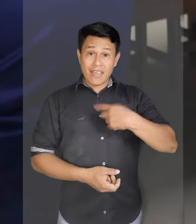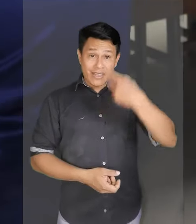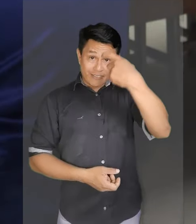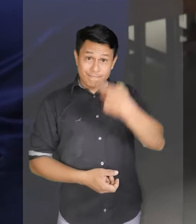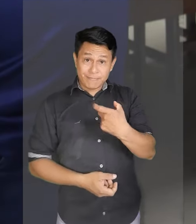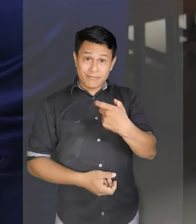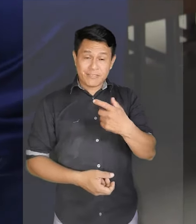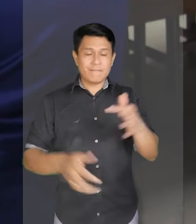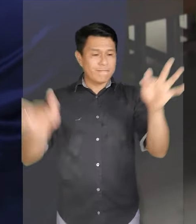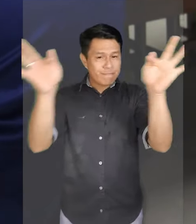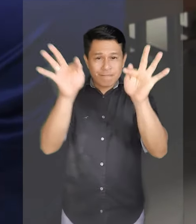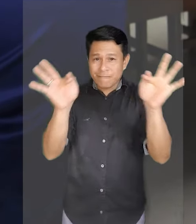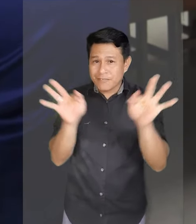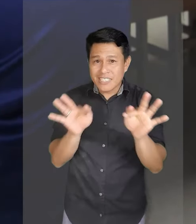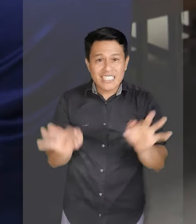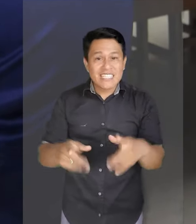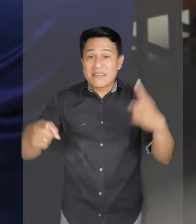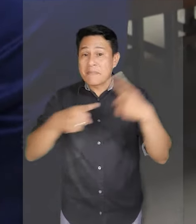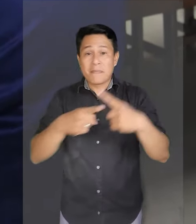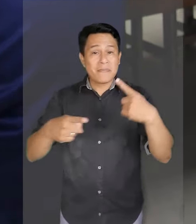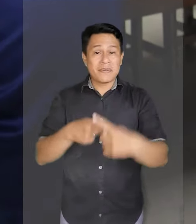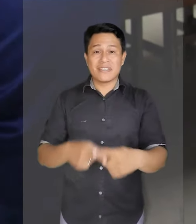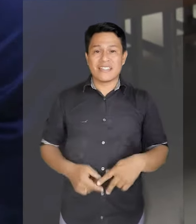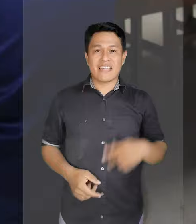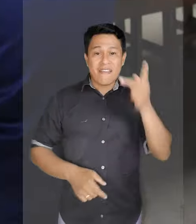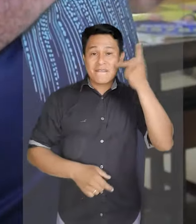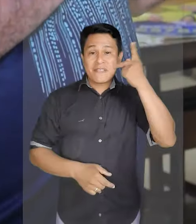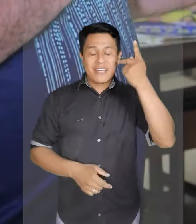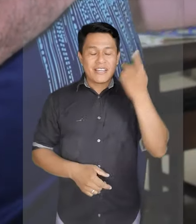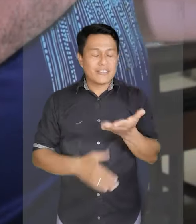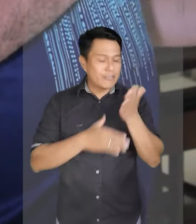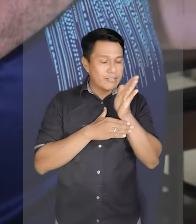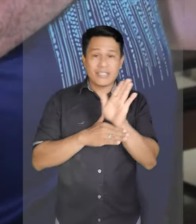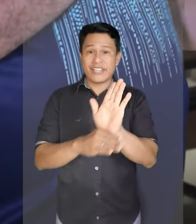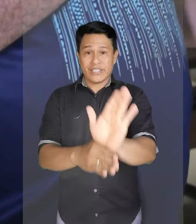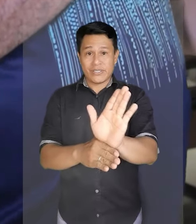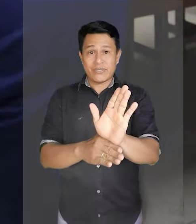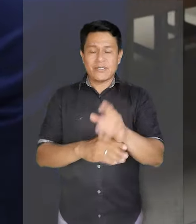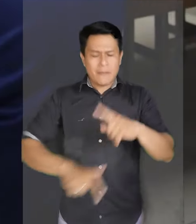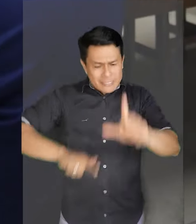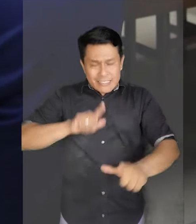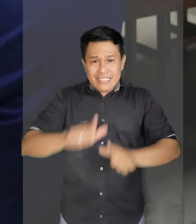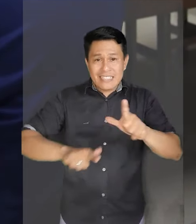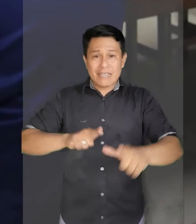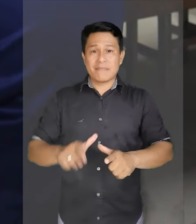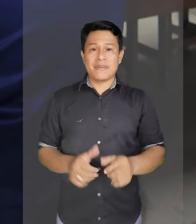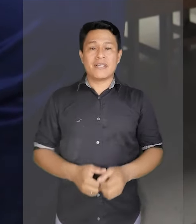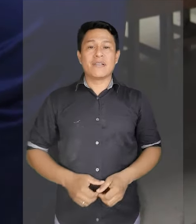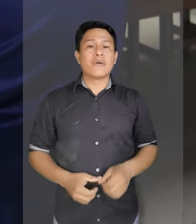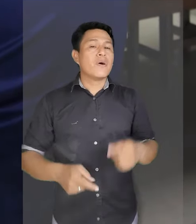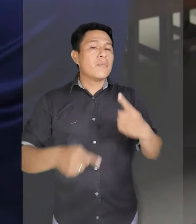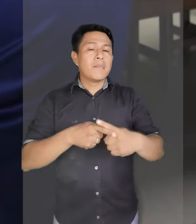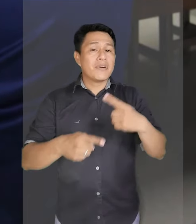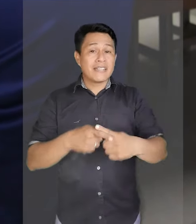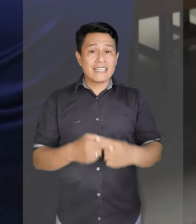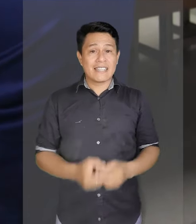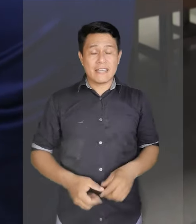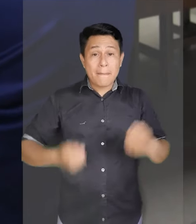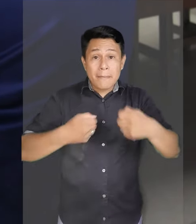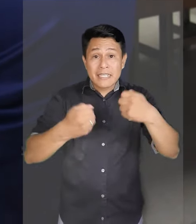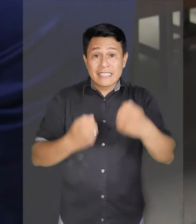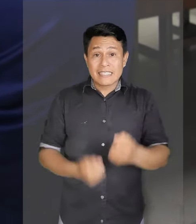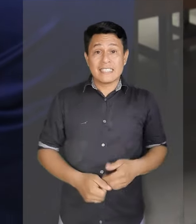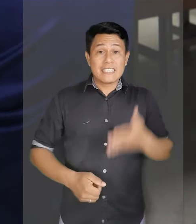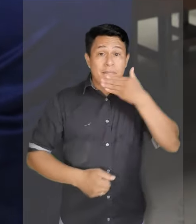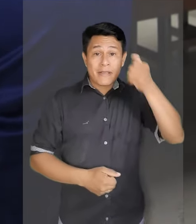E a gente fica feliz de a gente poder ser essa pessoa, ser esse agente transformador que vem melhorar a